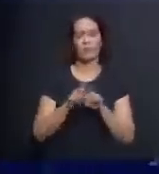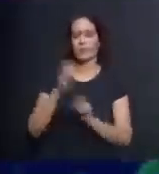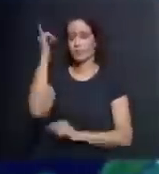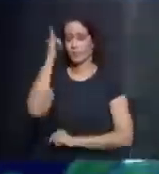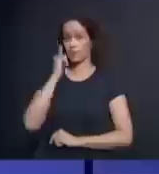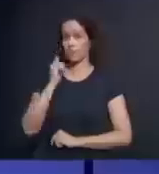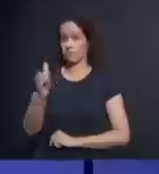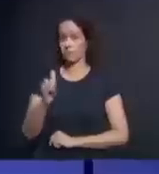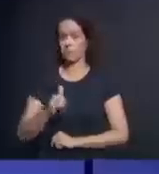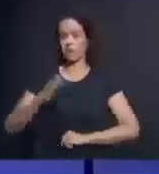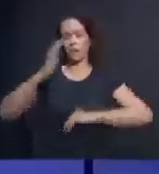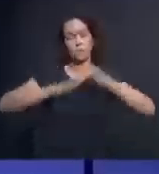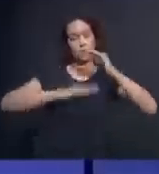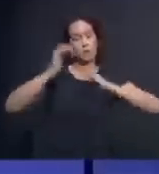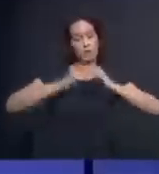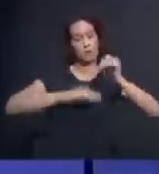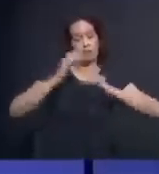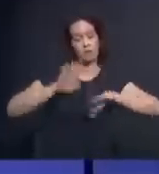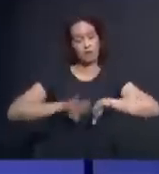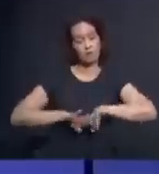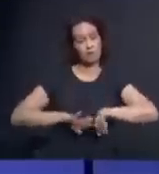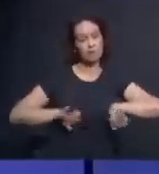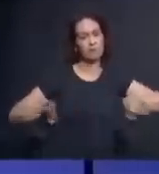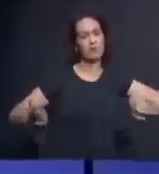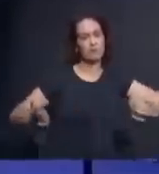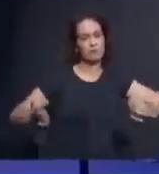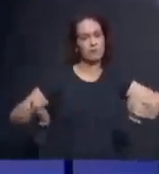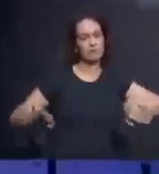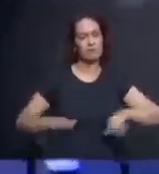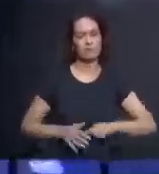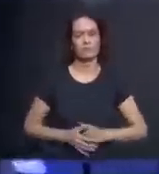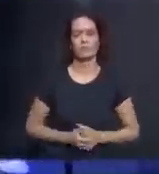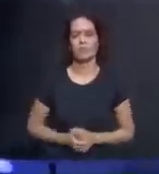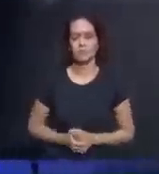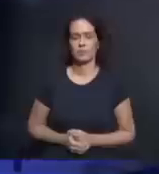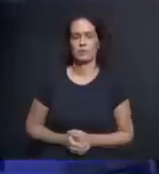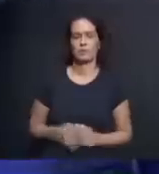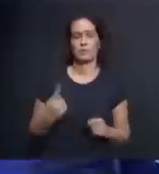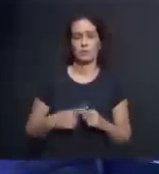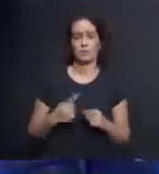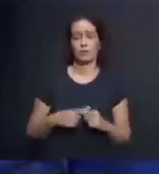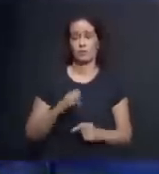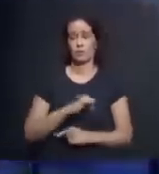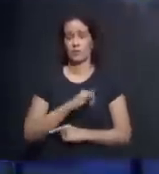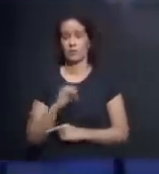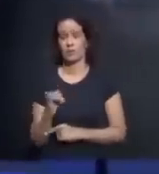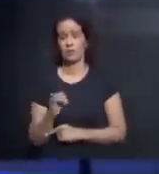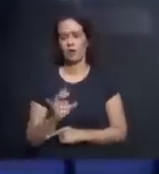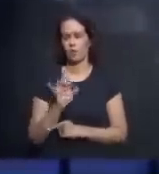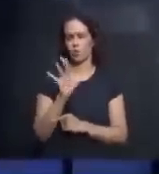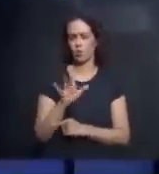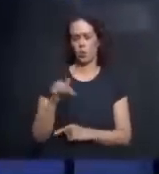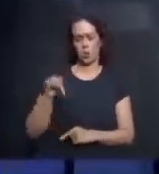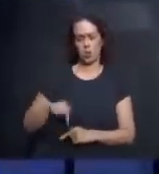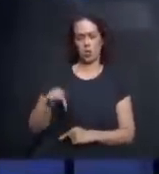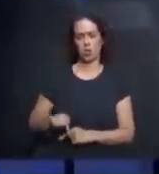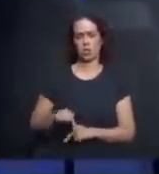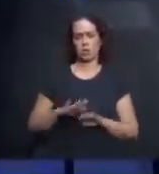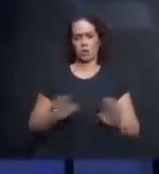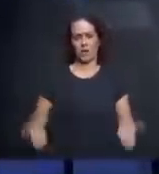A sua profissão, nós não estamos falando somente disso aqui, porque senão todo mundo vai achar que se não fizer aqui no altar, não está valendo. Está